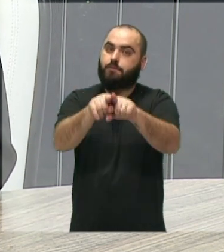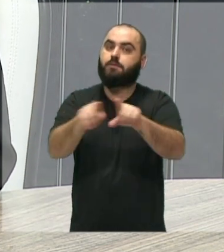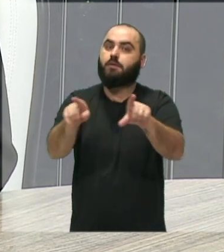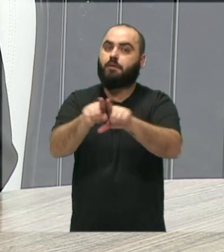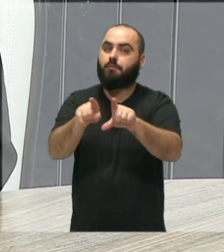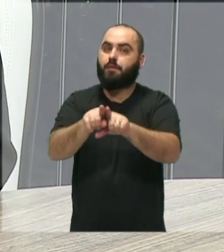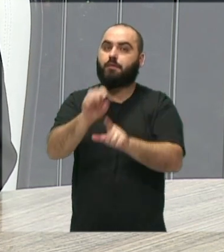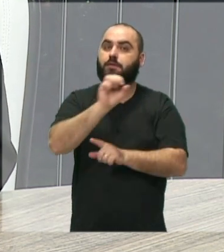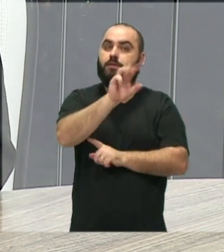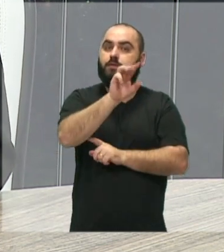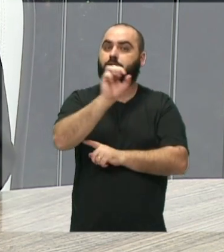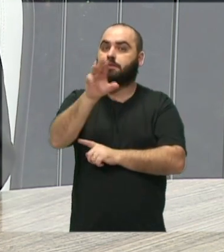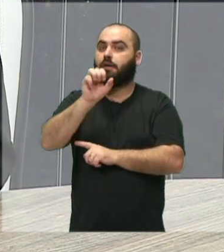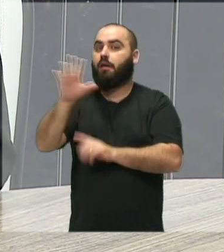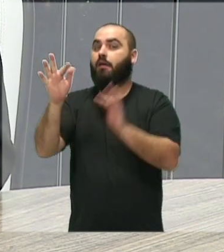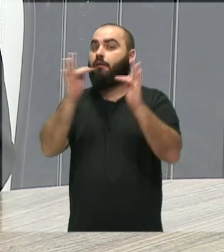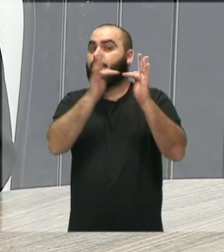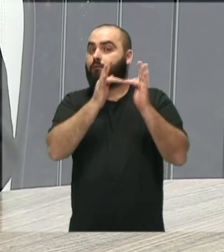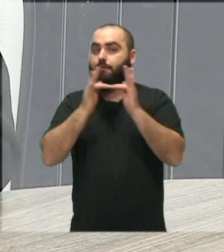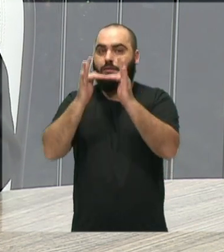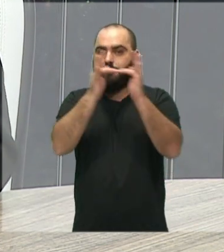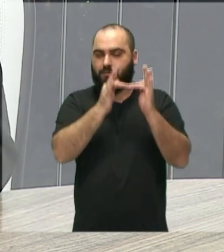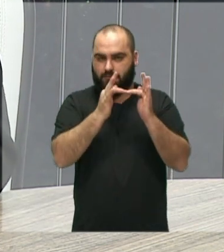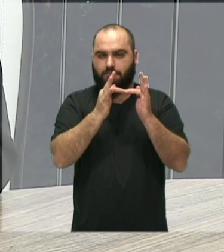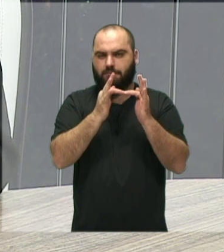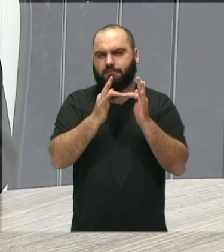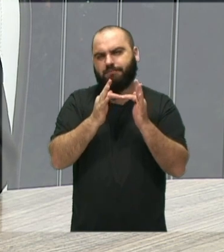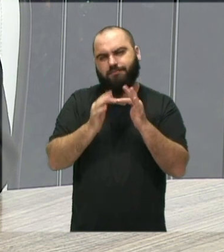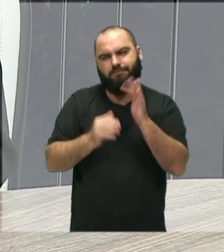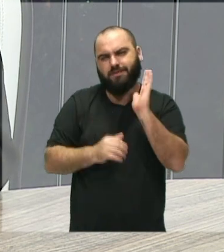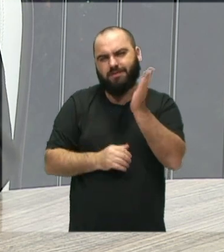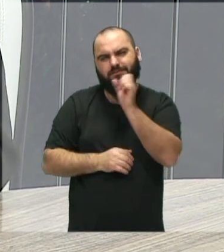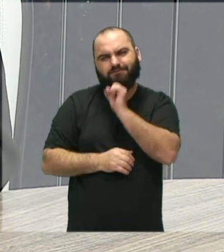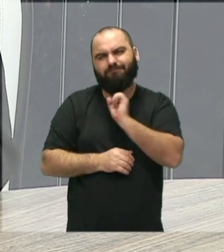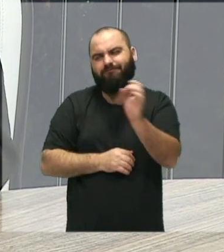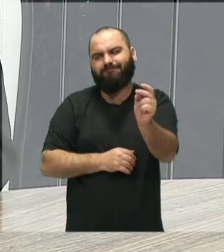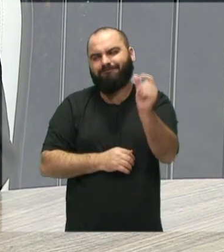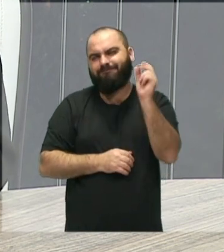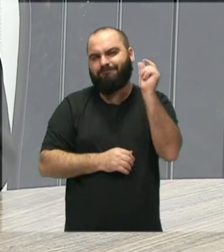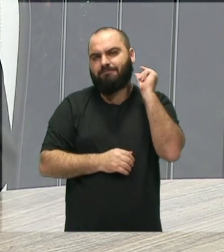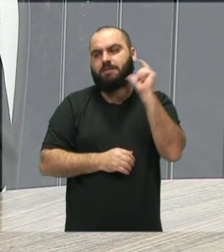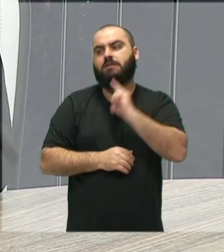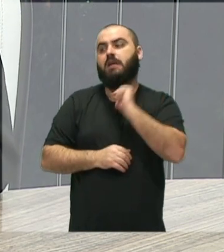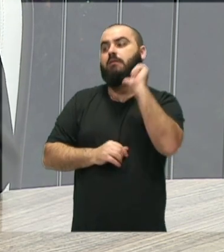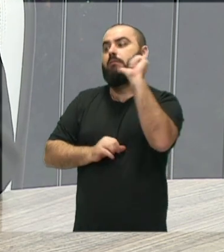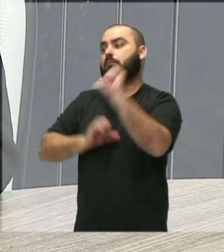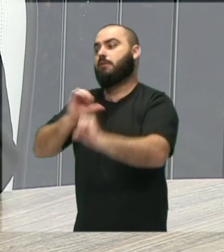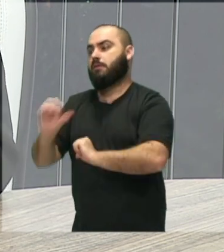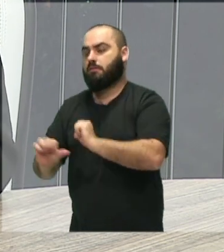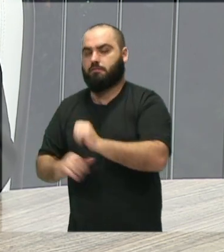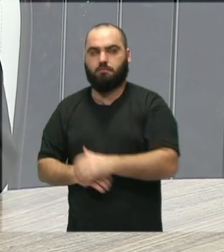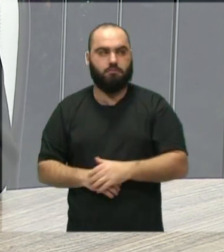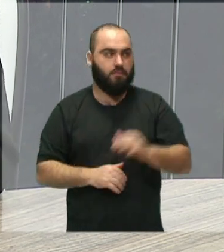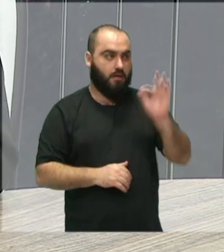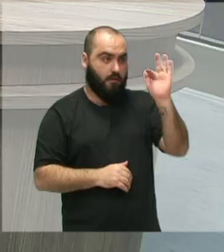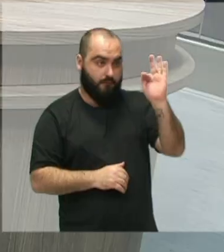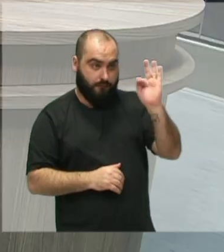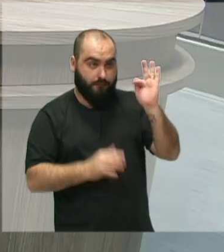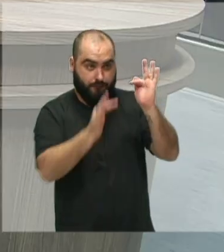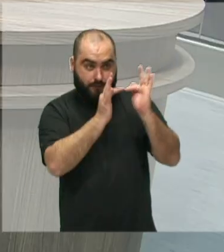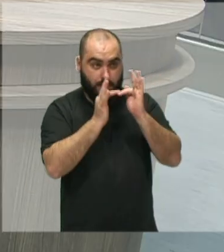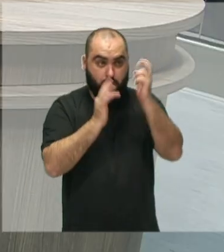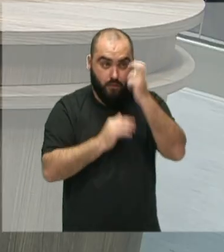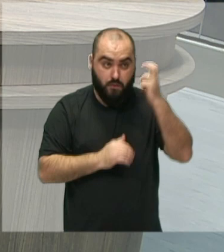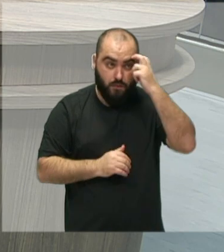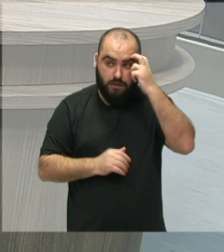lançamento do site da Fundação, que ele estava um pouco defasado, então ele teve uma atualização. Da Fundação Genésio Miranda Lins. Isso,